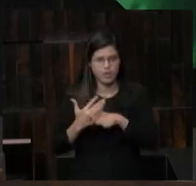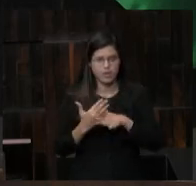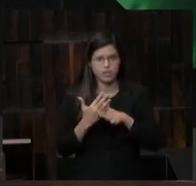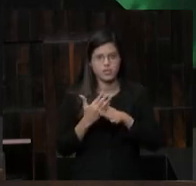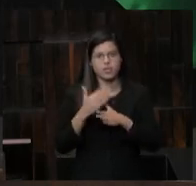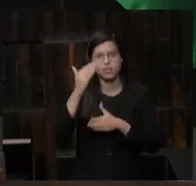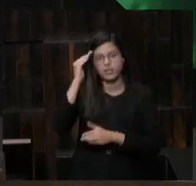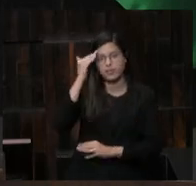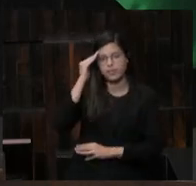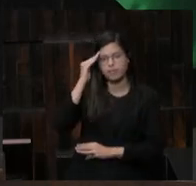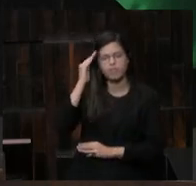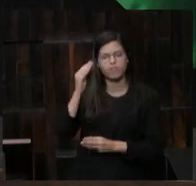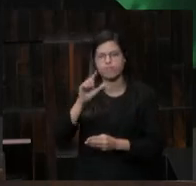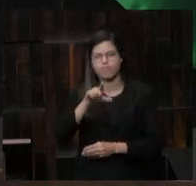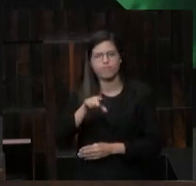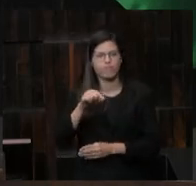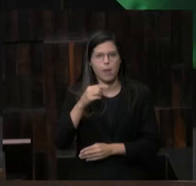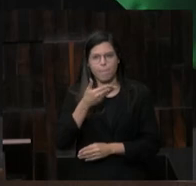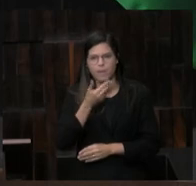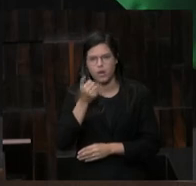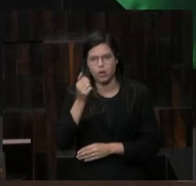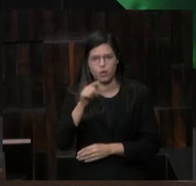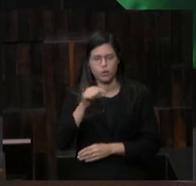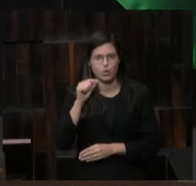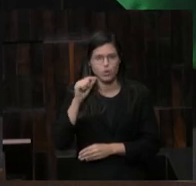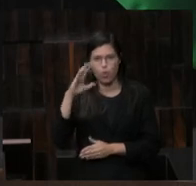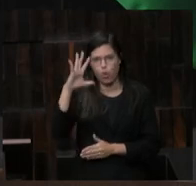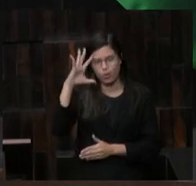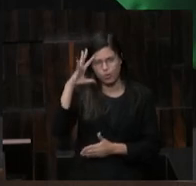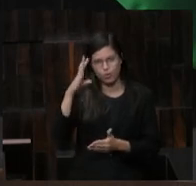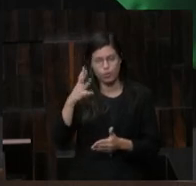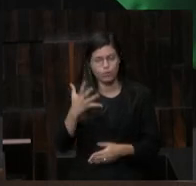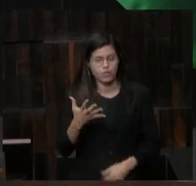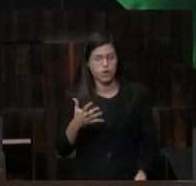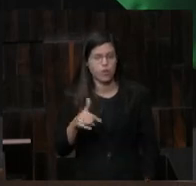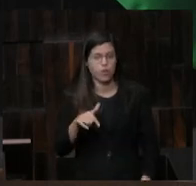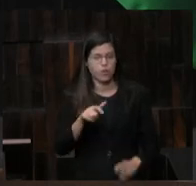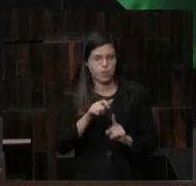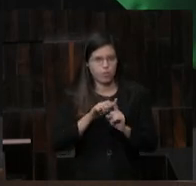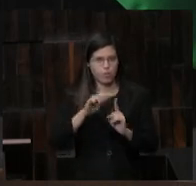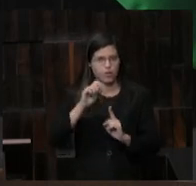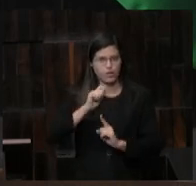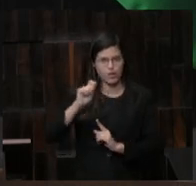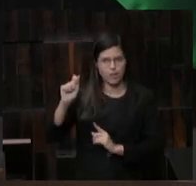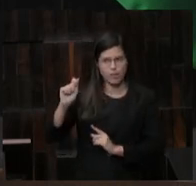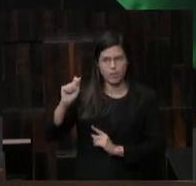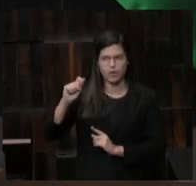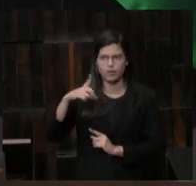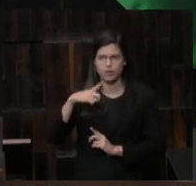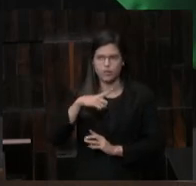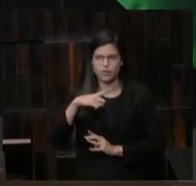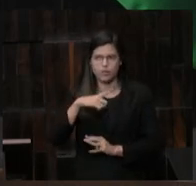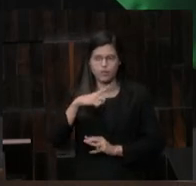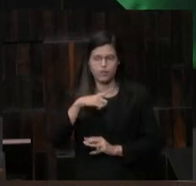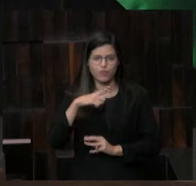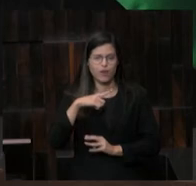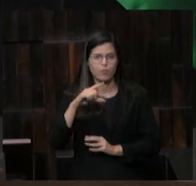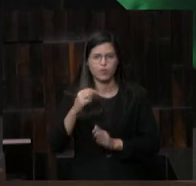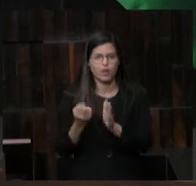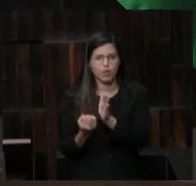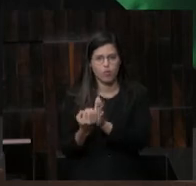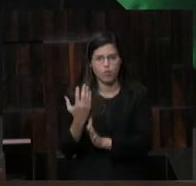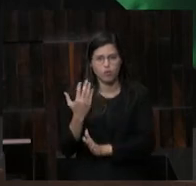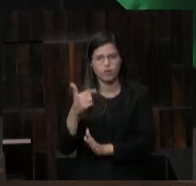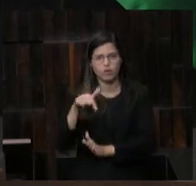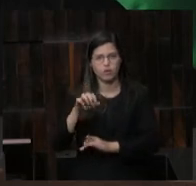caminho. E, no mês de abril, nós tivemos, né, um filho que nasceu no Estado, que é uma